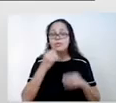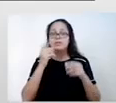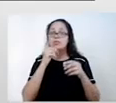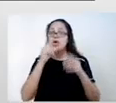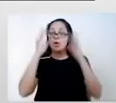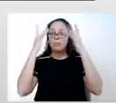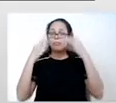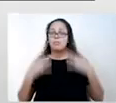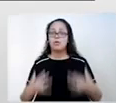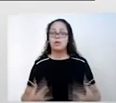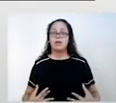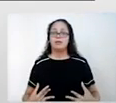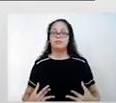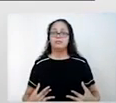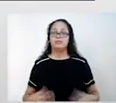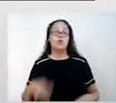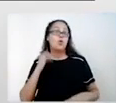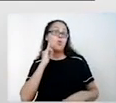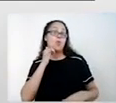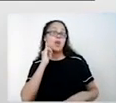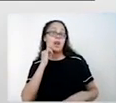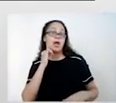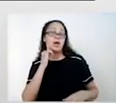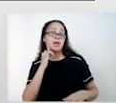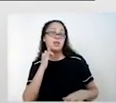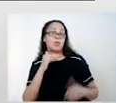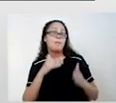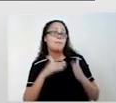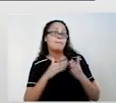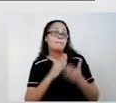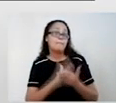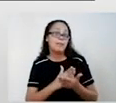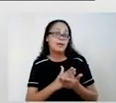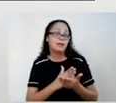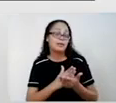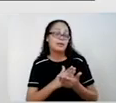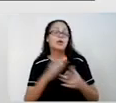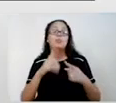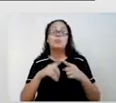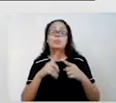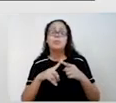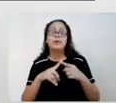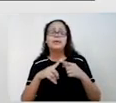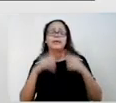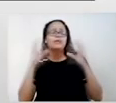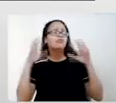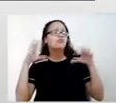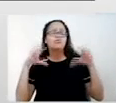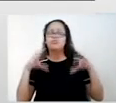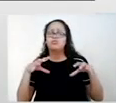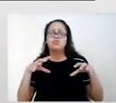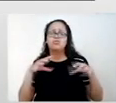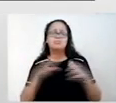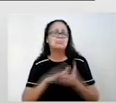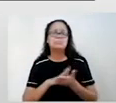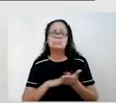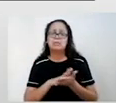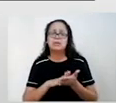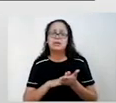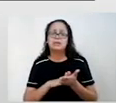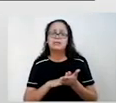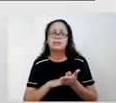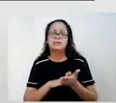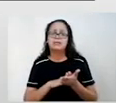extraordinário. O narrador faz uma pausa e ele vai contar por quê. Porque não chovia. E aí, por que ela fica tão